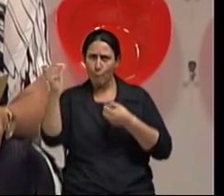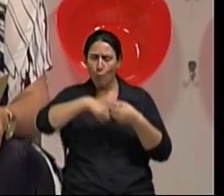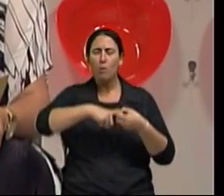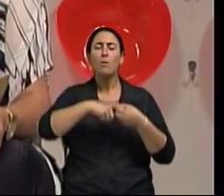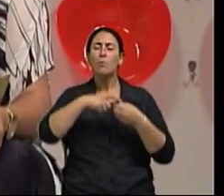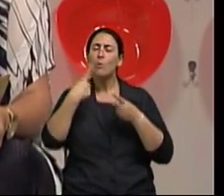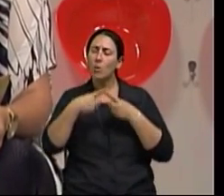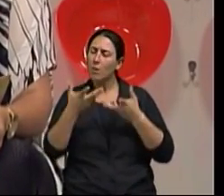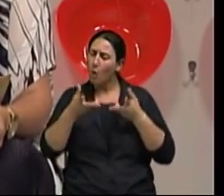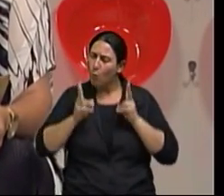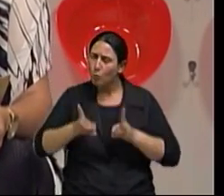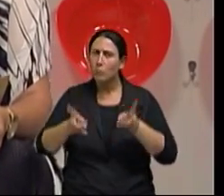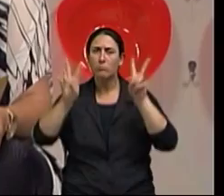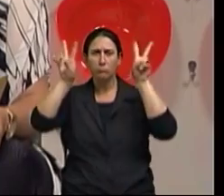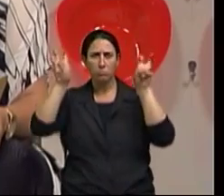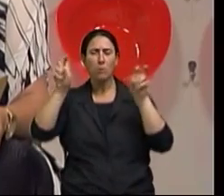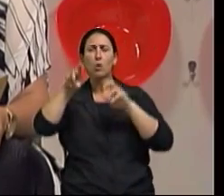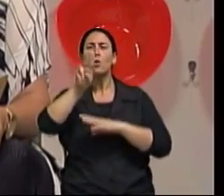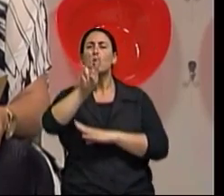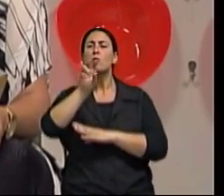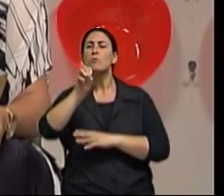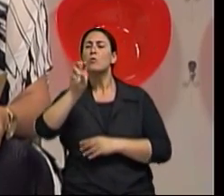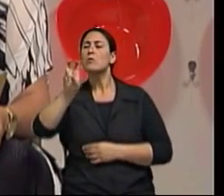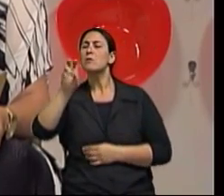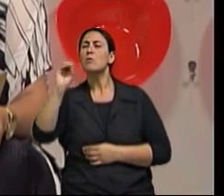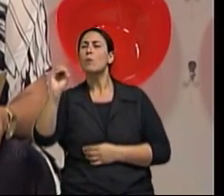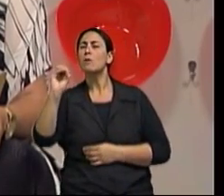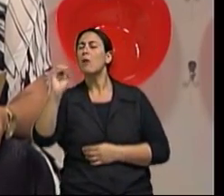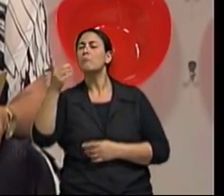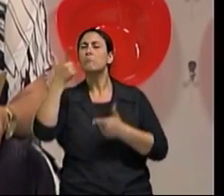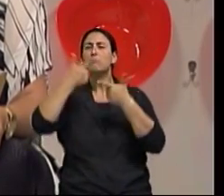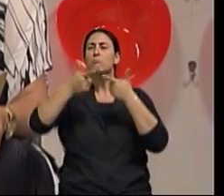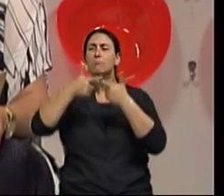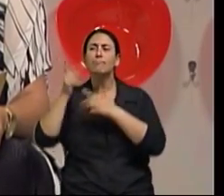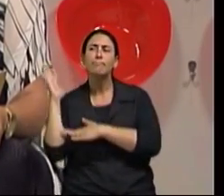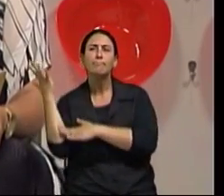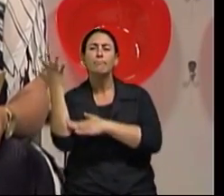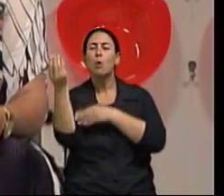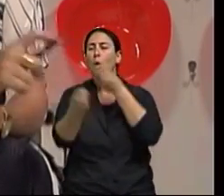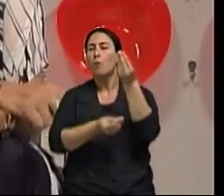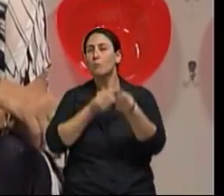falando sobre 2050, o impacto ambiental, como vai ser? Já voltamos.